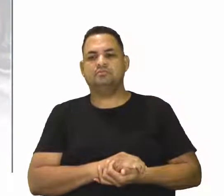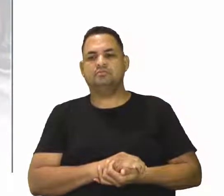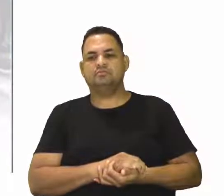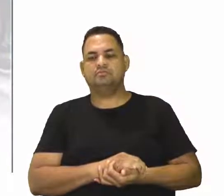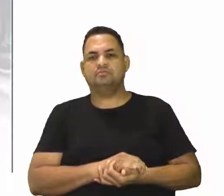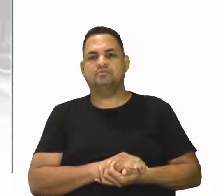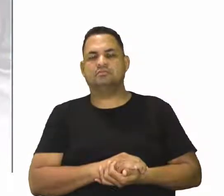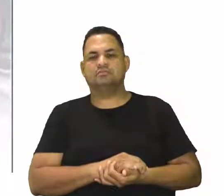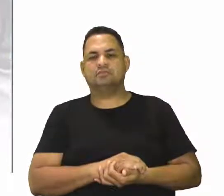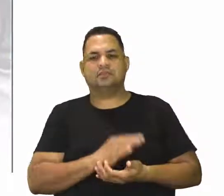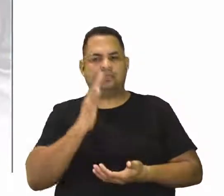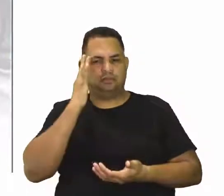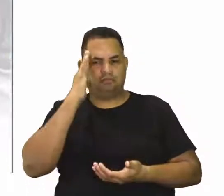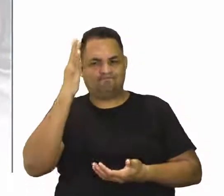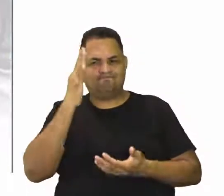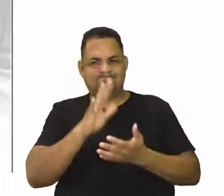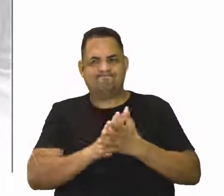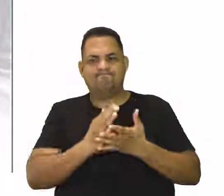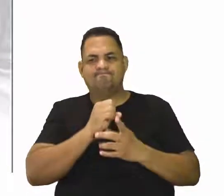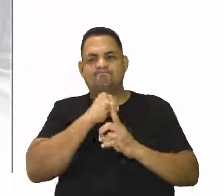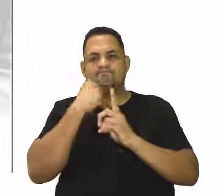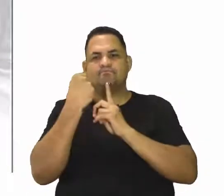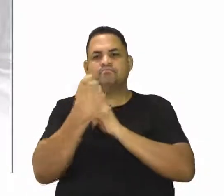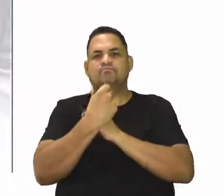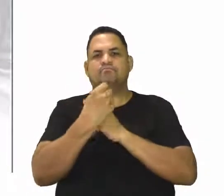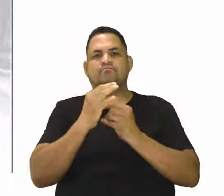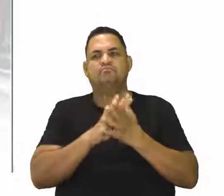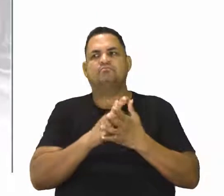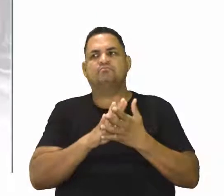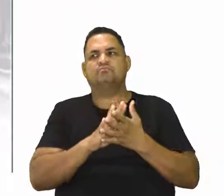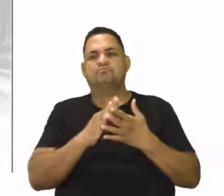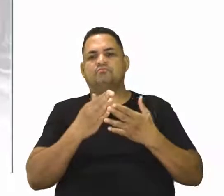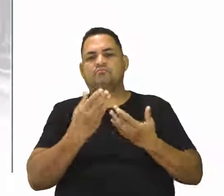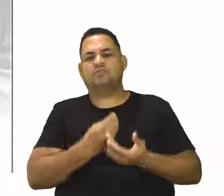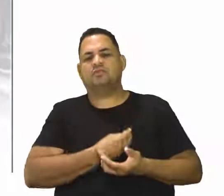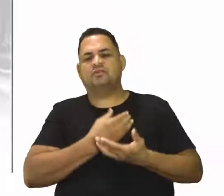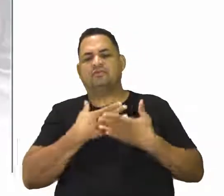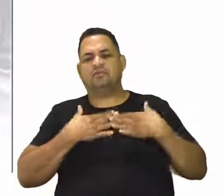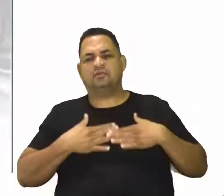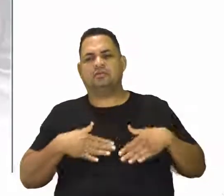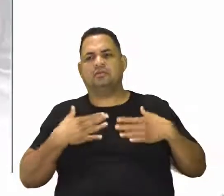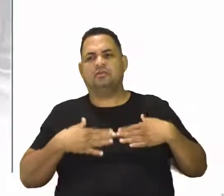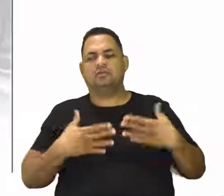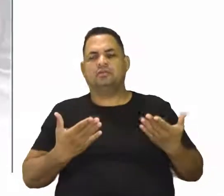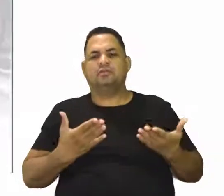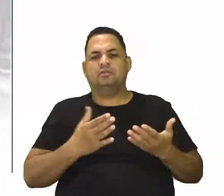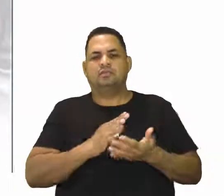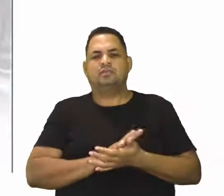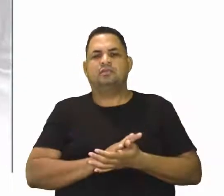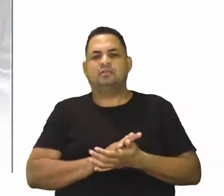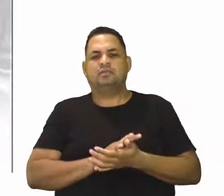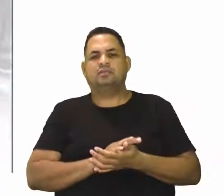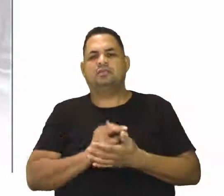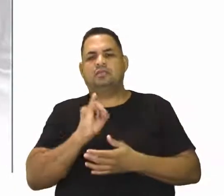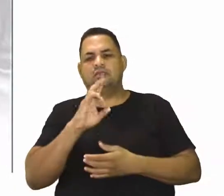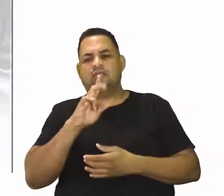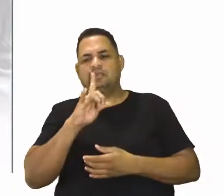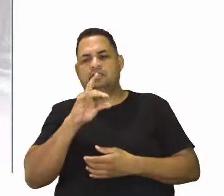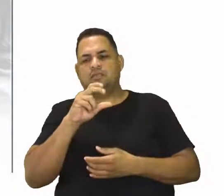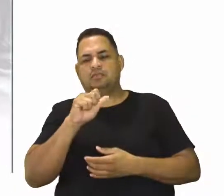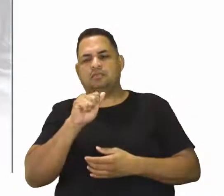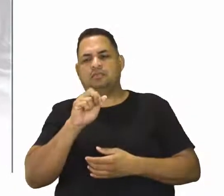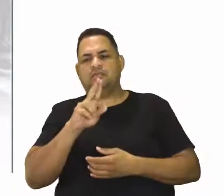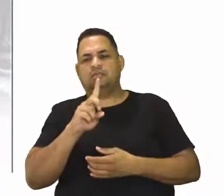Gaúcha então é imagina se uma sociedade vivendo de forma tranquila tipo por exemplo na Irlanda